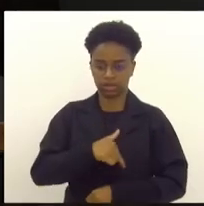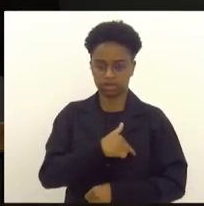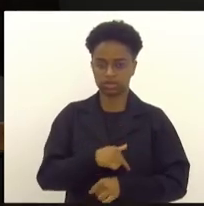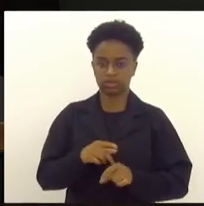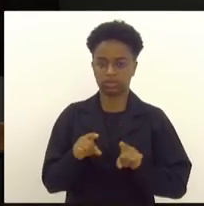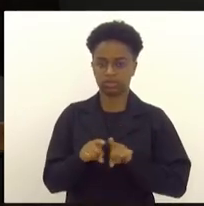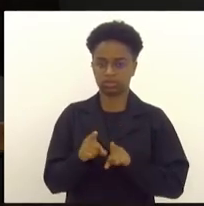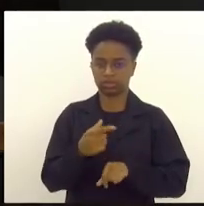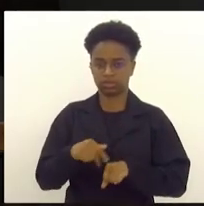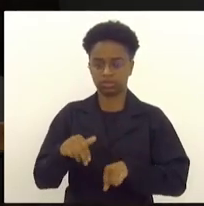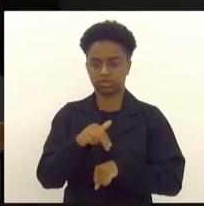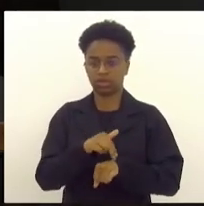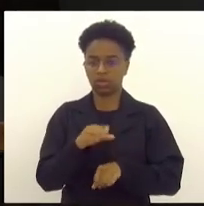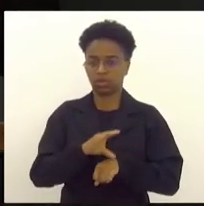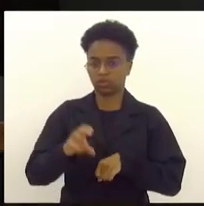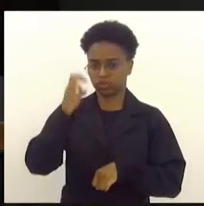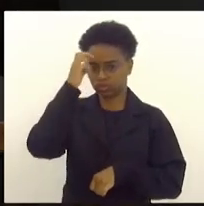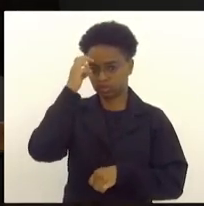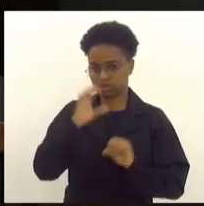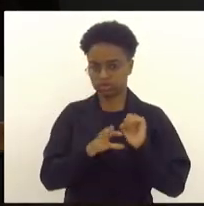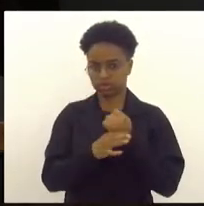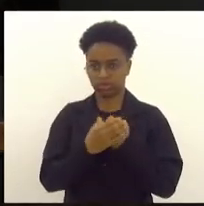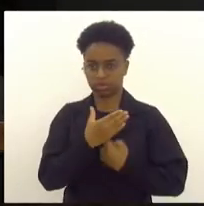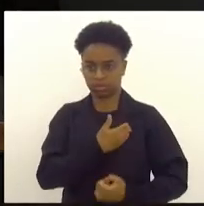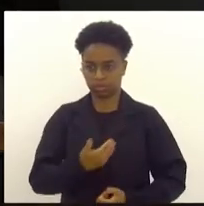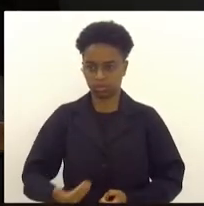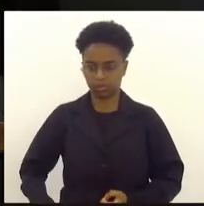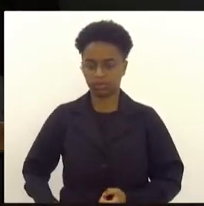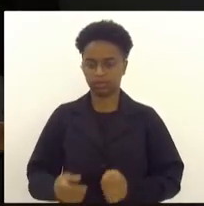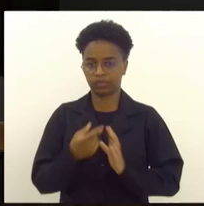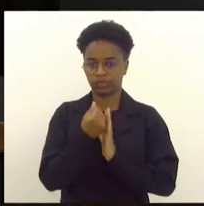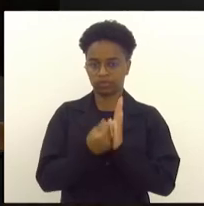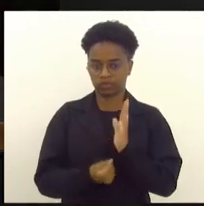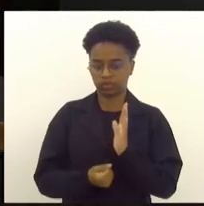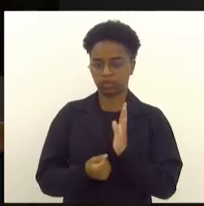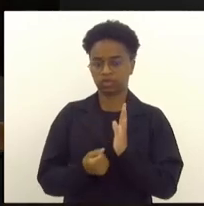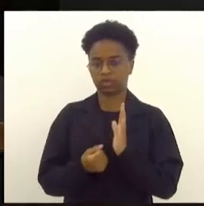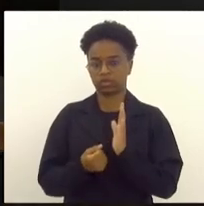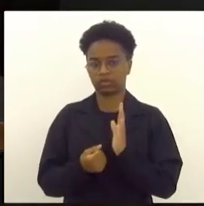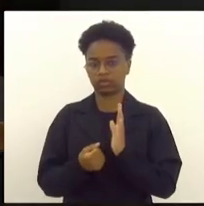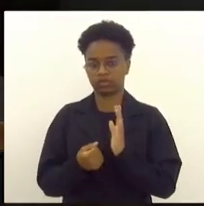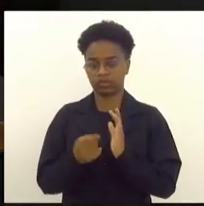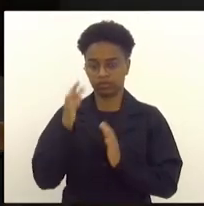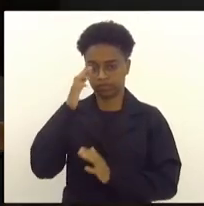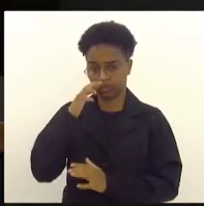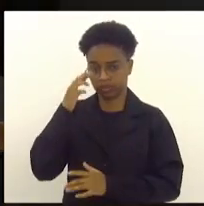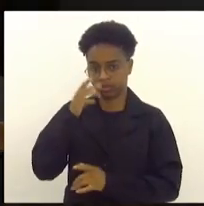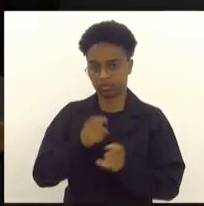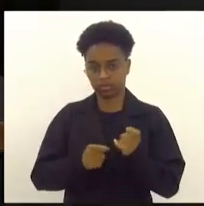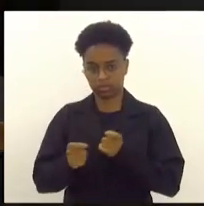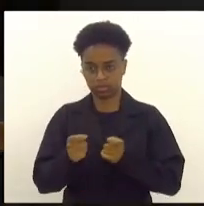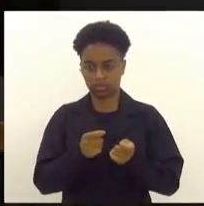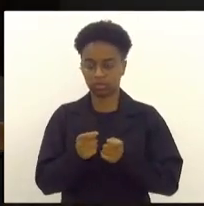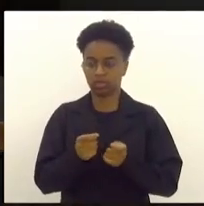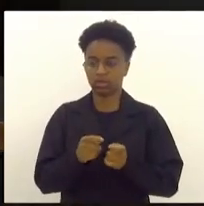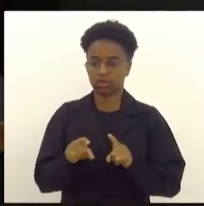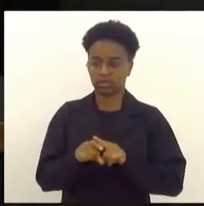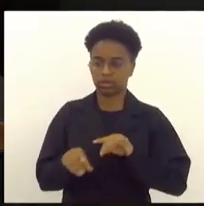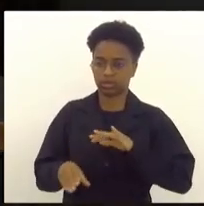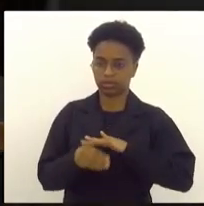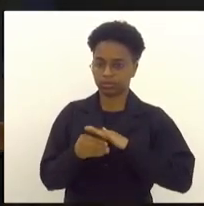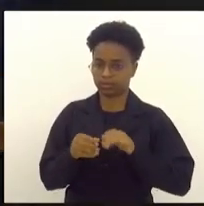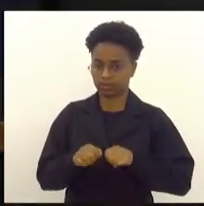Cultura de segurança pública e assuntos de polícia e de orçamento Finanças fiscalização financeira e controle as emendas de plenário